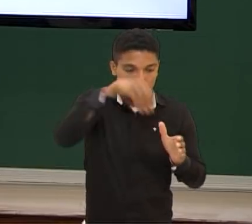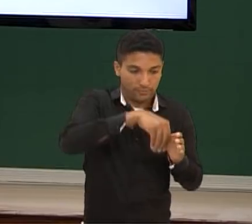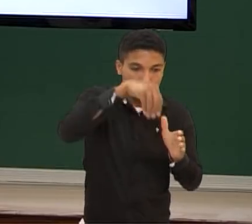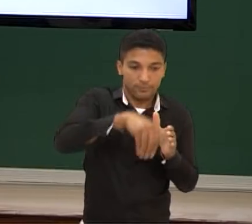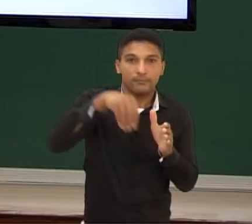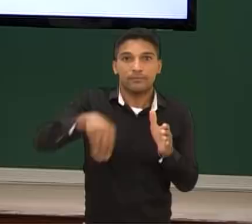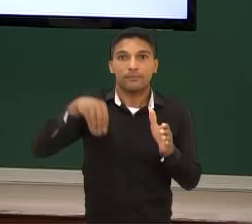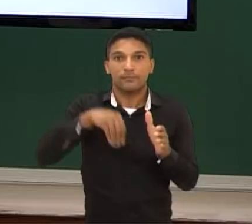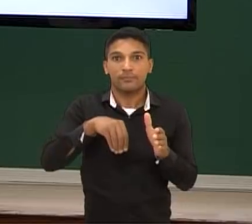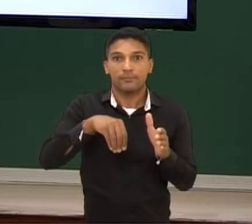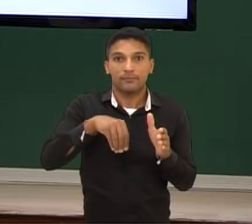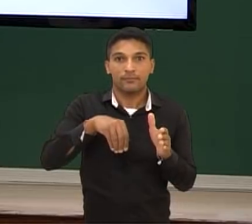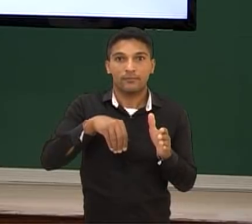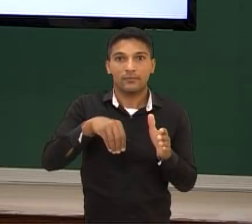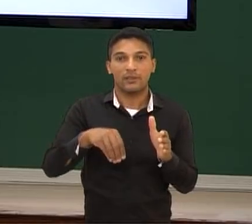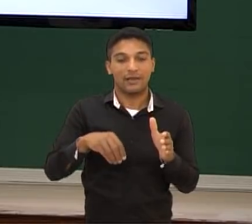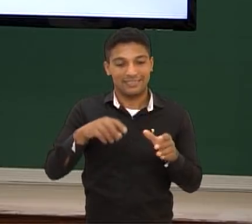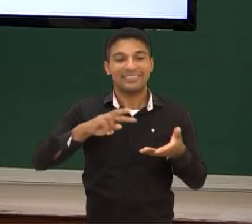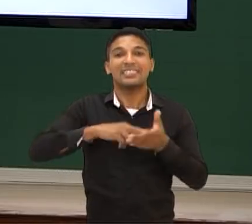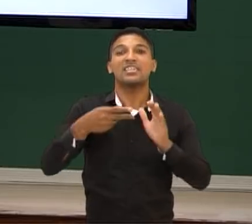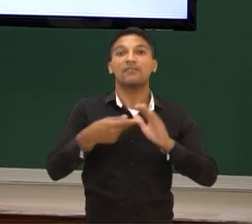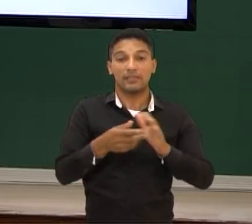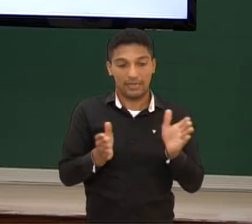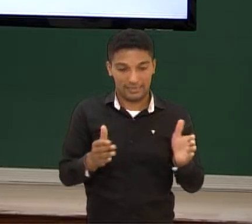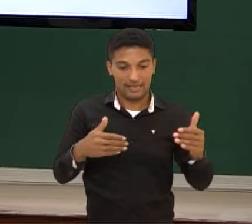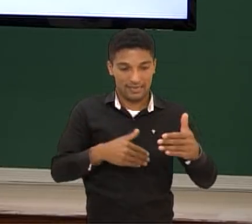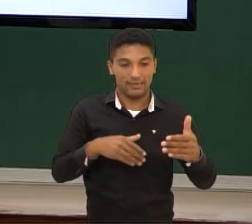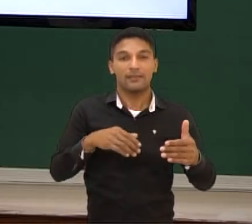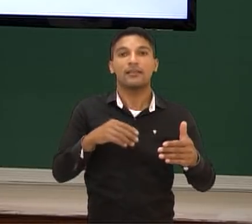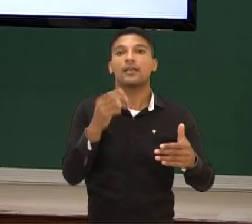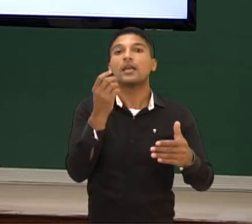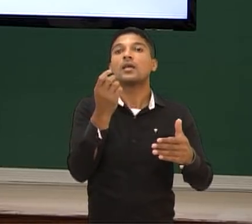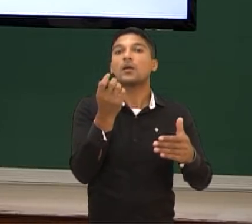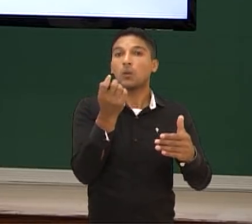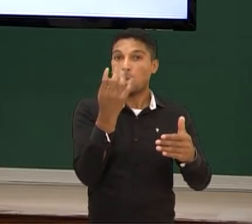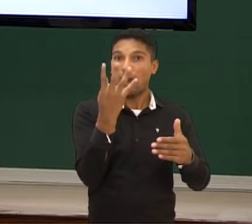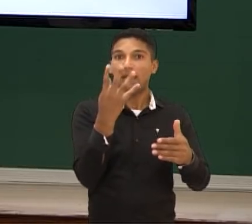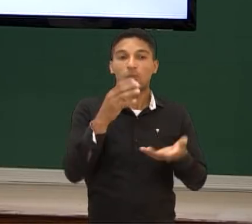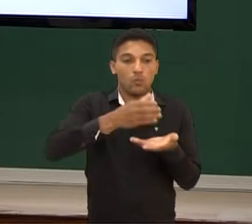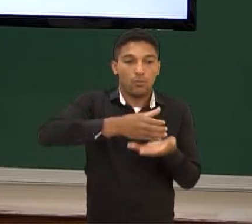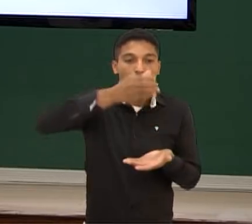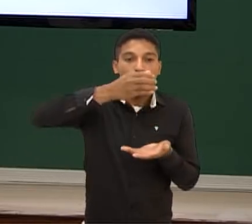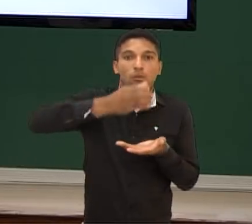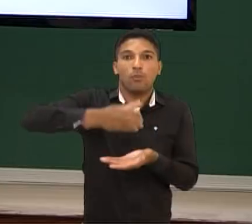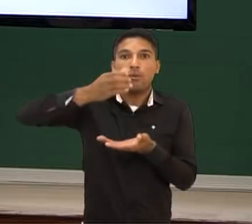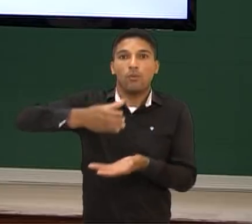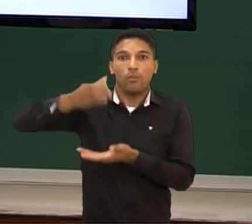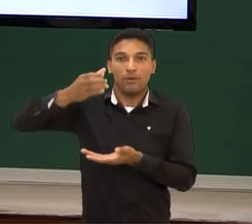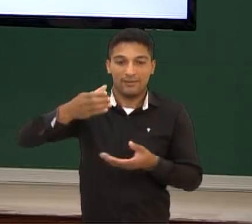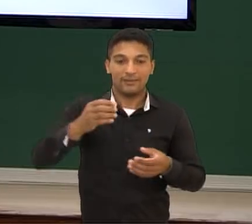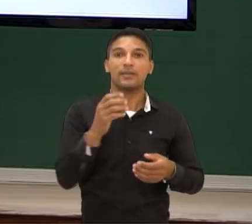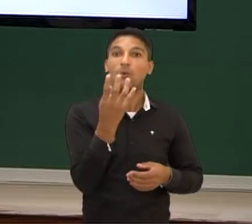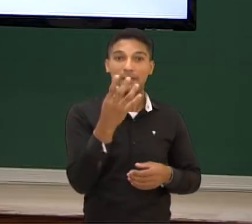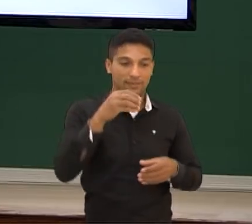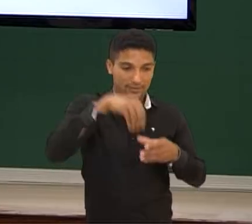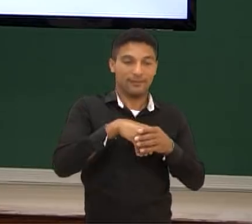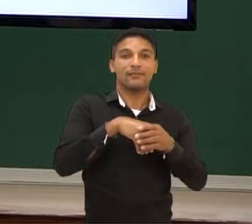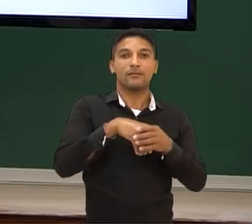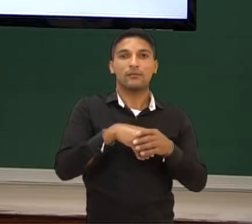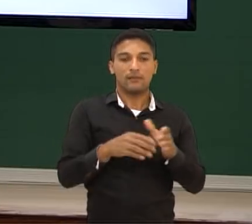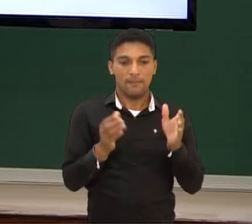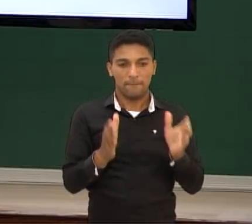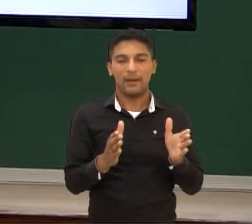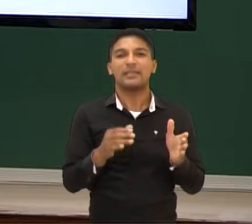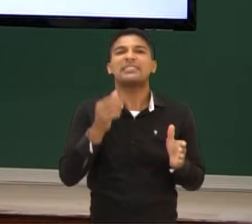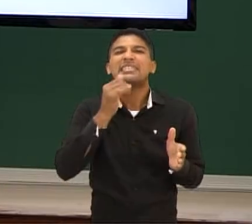dessa caixa vai ter o quê? 4 garrafas. Uma caixa com 4 garrafas. Mas foram consumidas 4 caixas, vamos